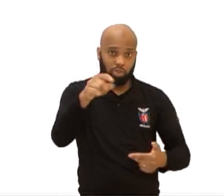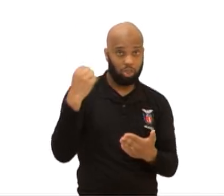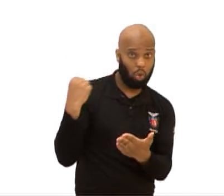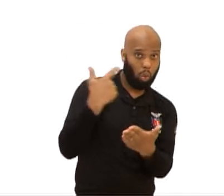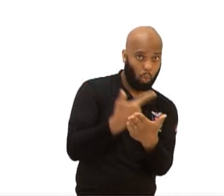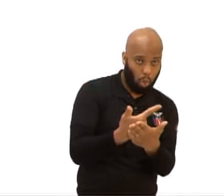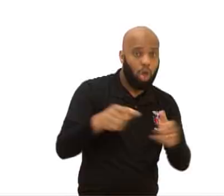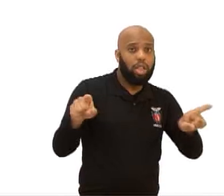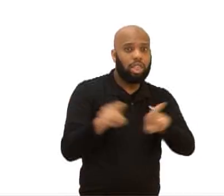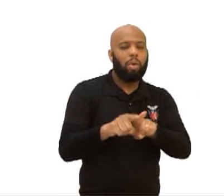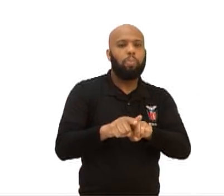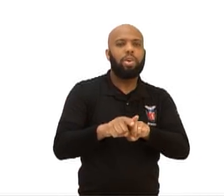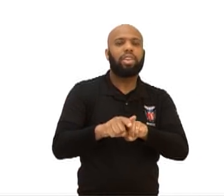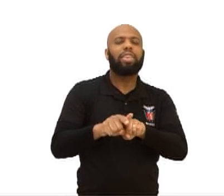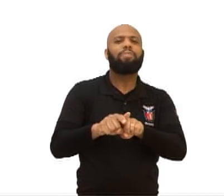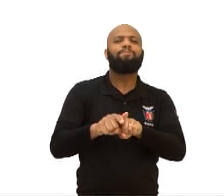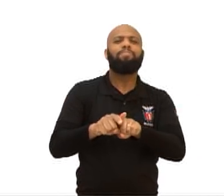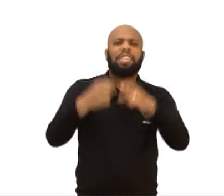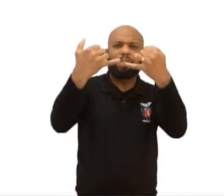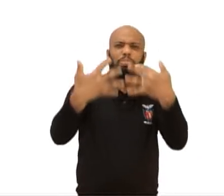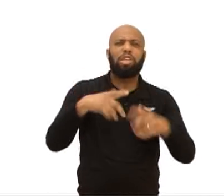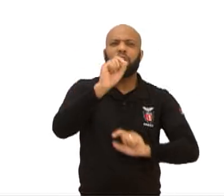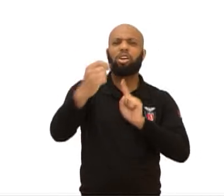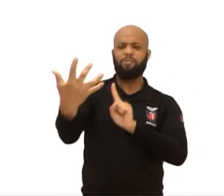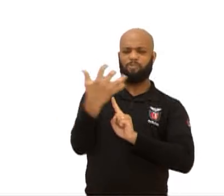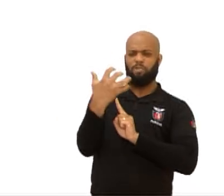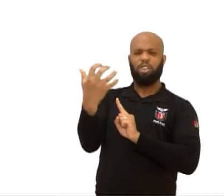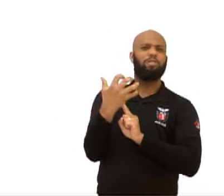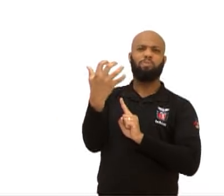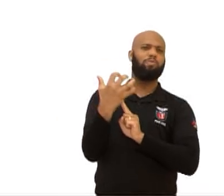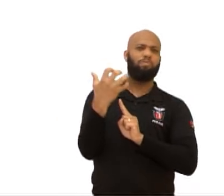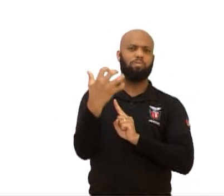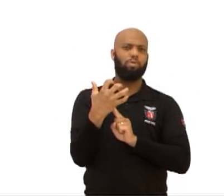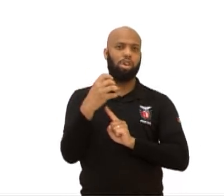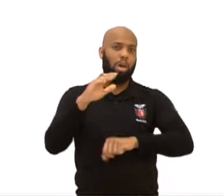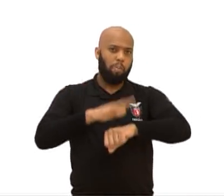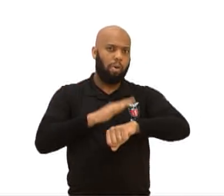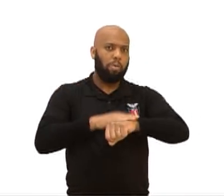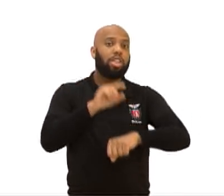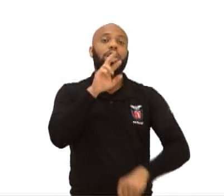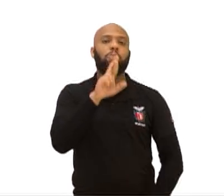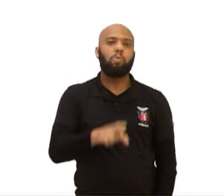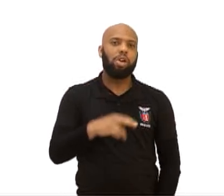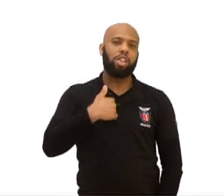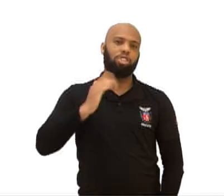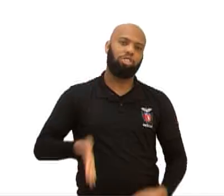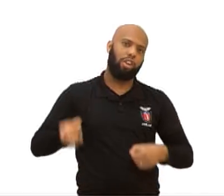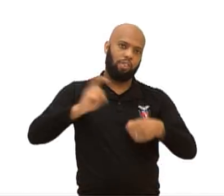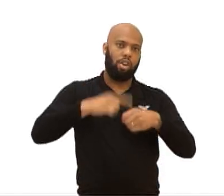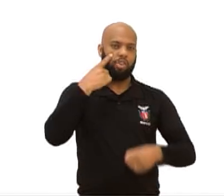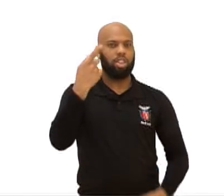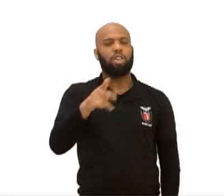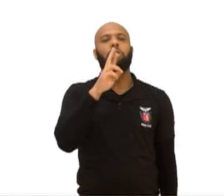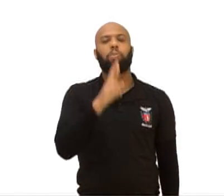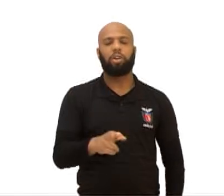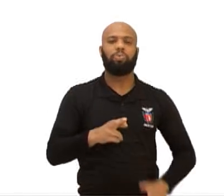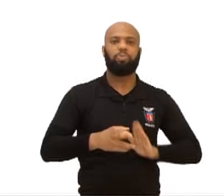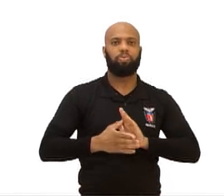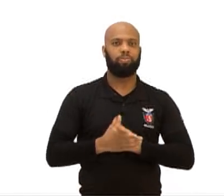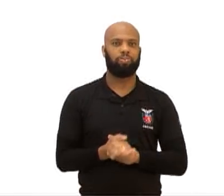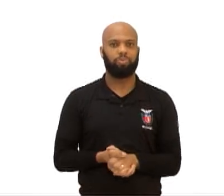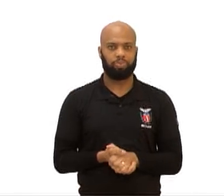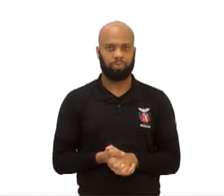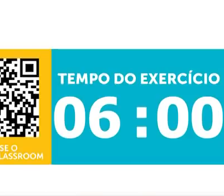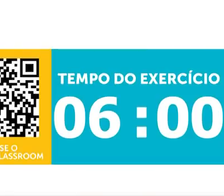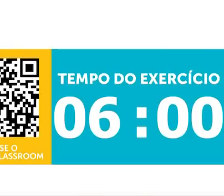e diga o que a influenciou, levando a escolhê-los. Alguns minutos para vocês buscarem essas influências e